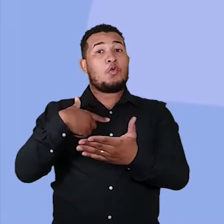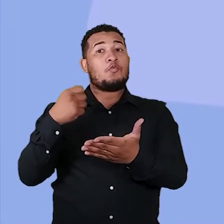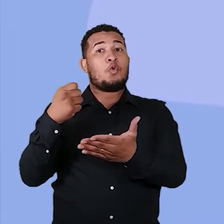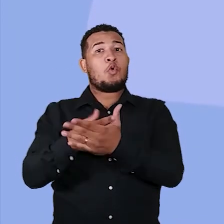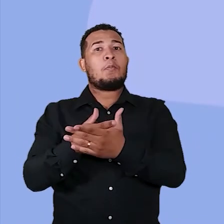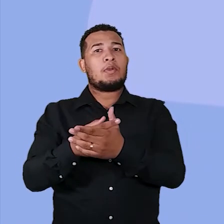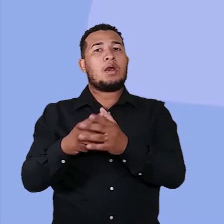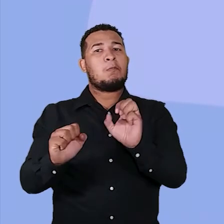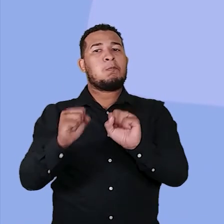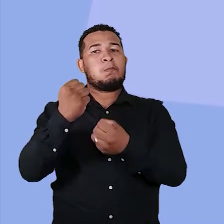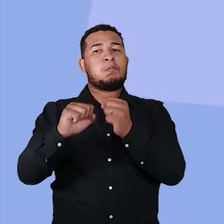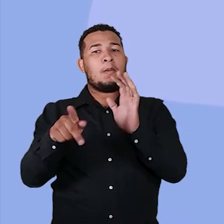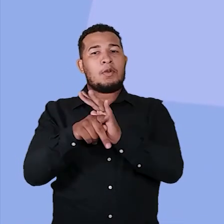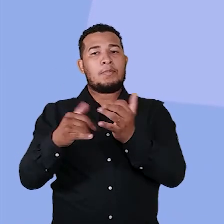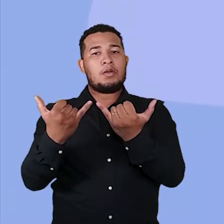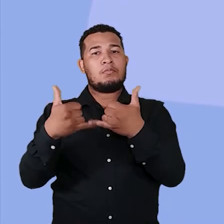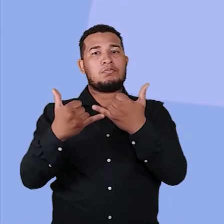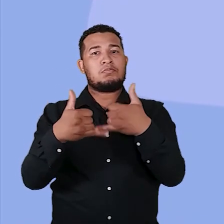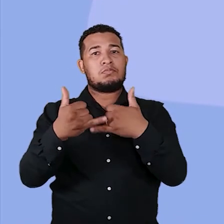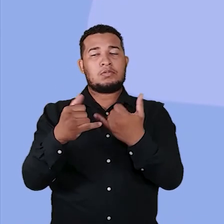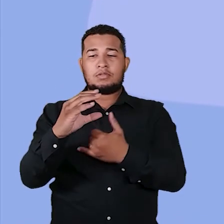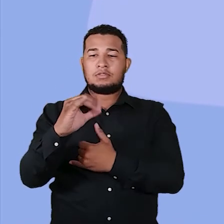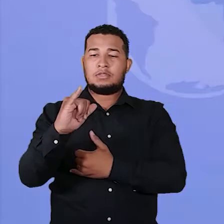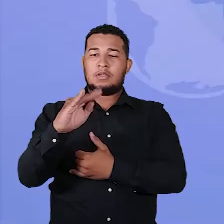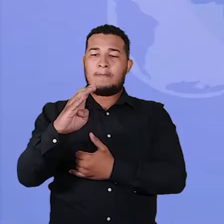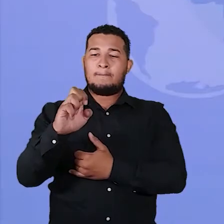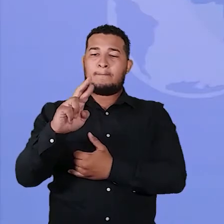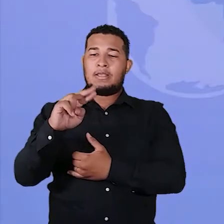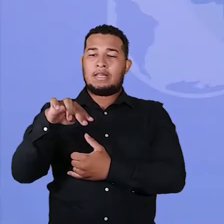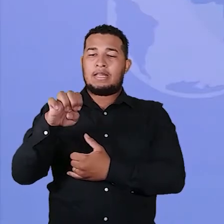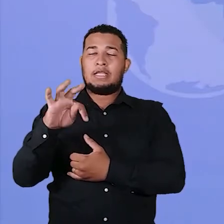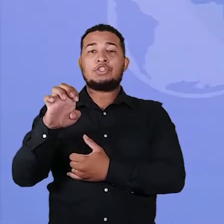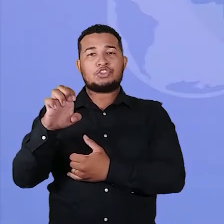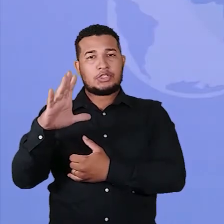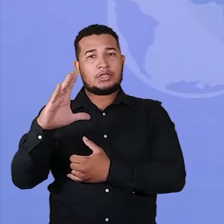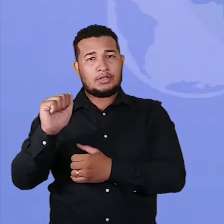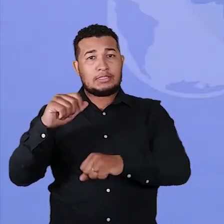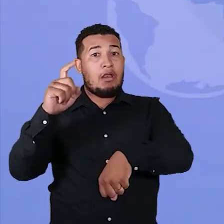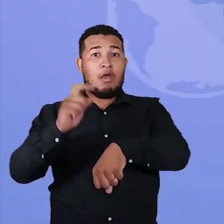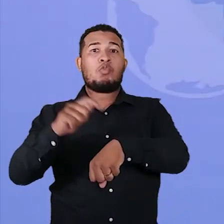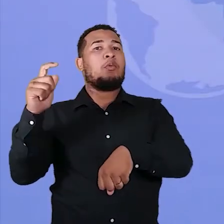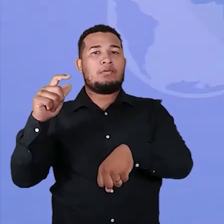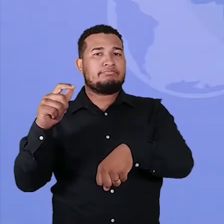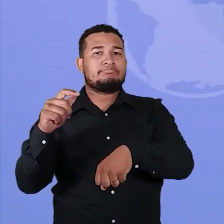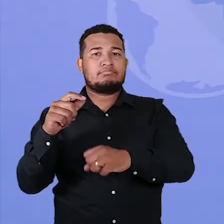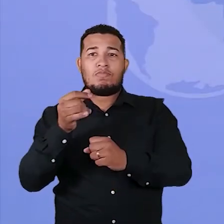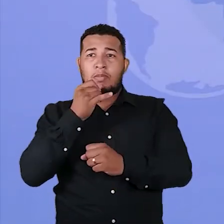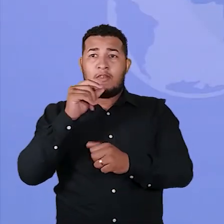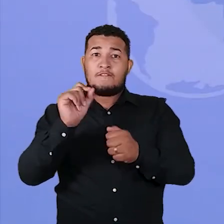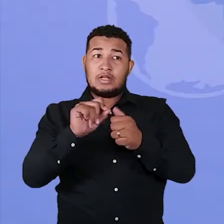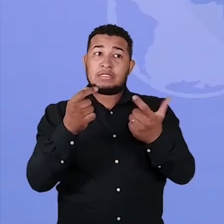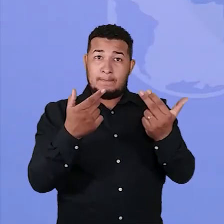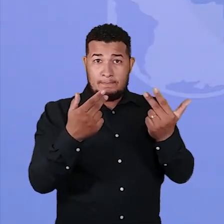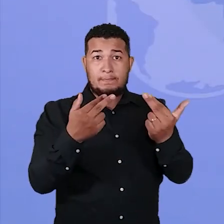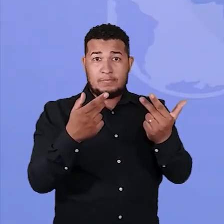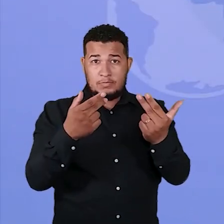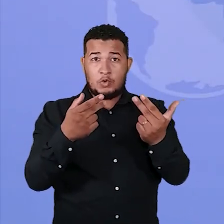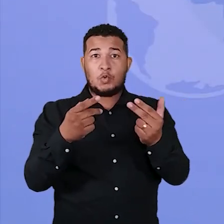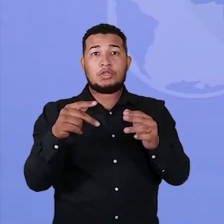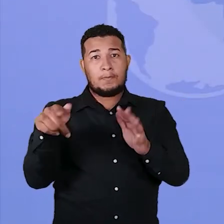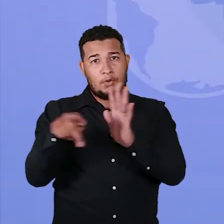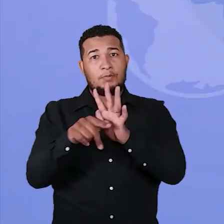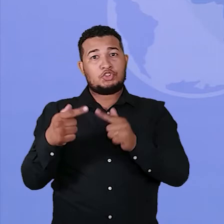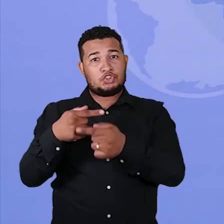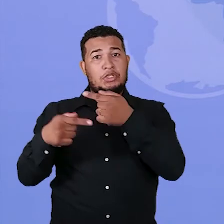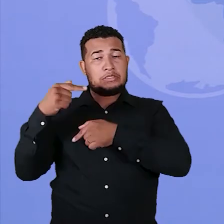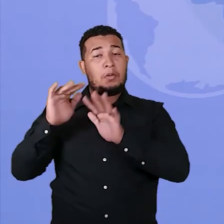vou comprar uma máquina de tricô cibernética. Ou seja, ela vai fazer as mesmas práticas